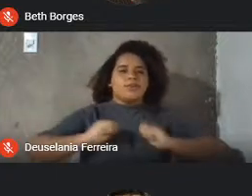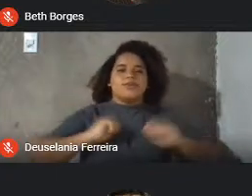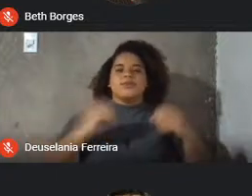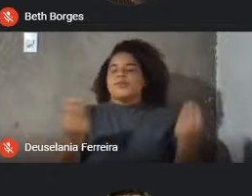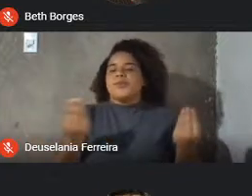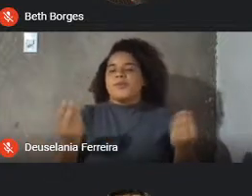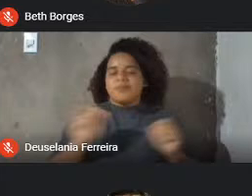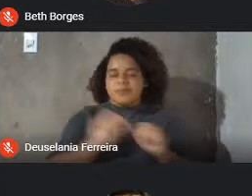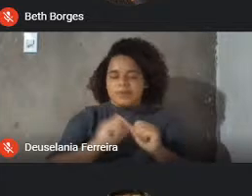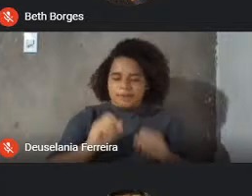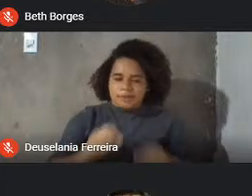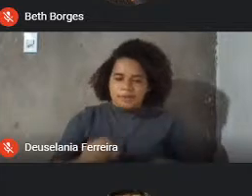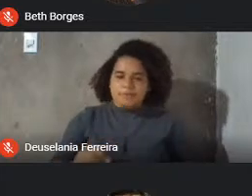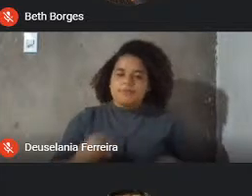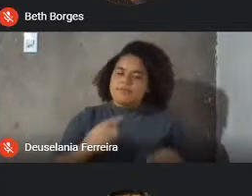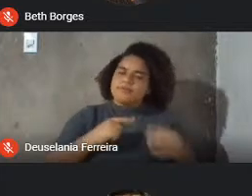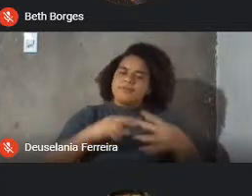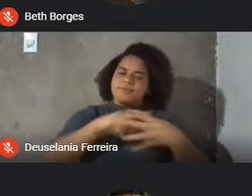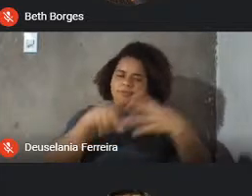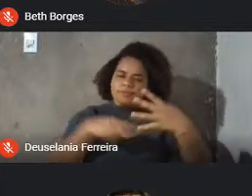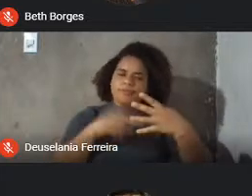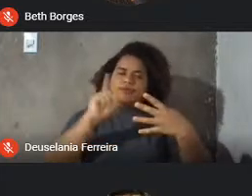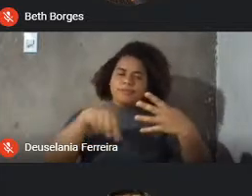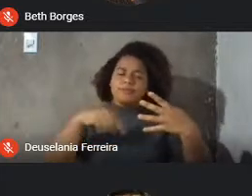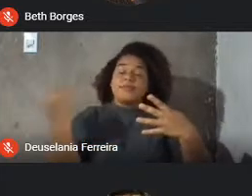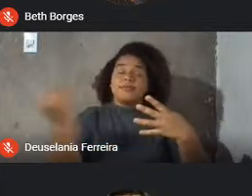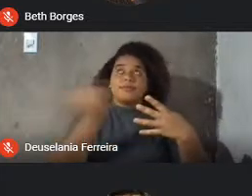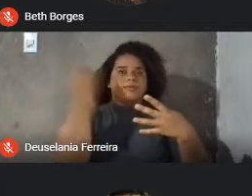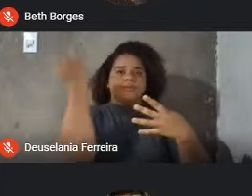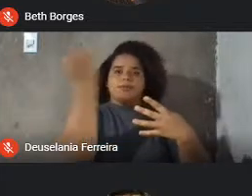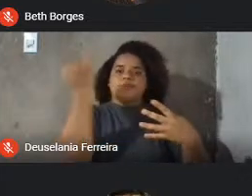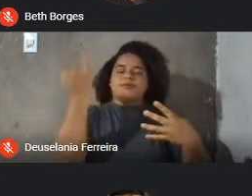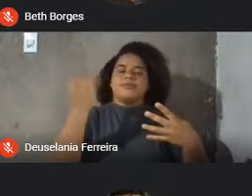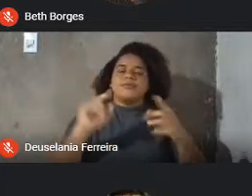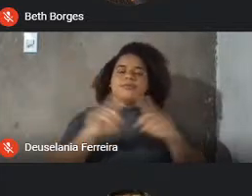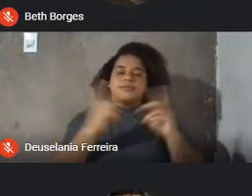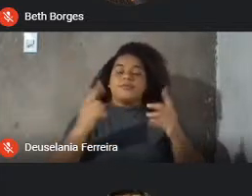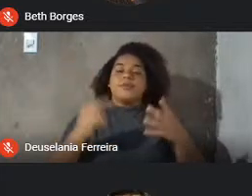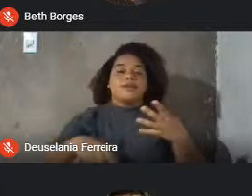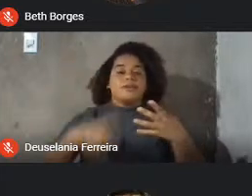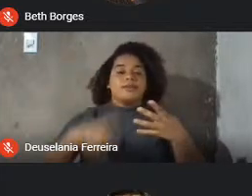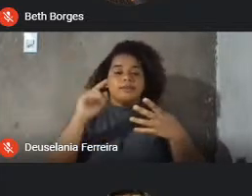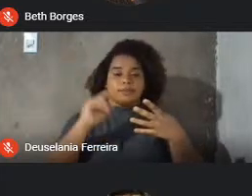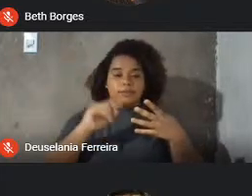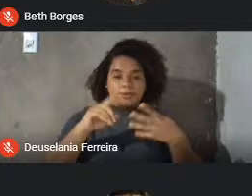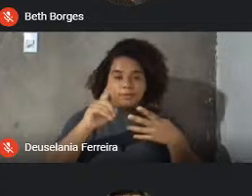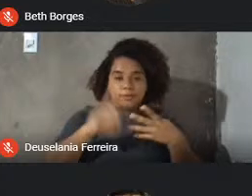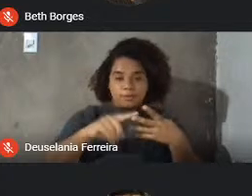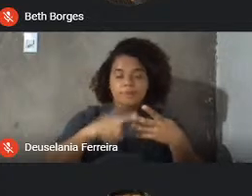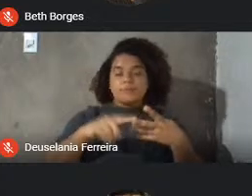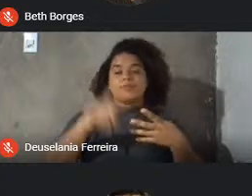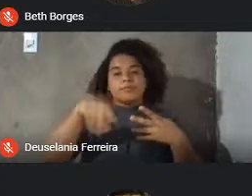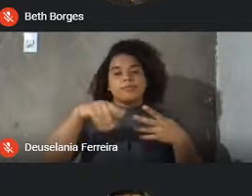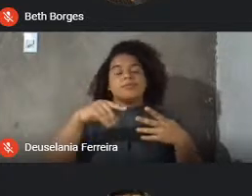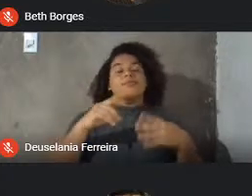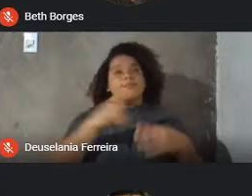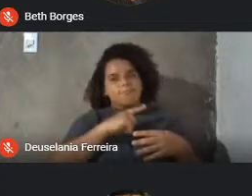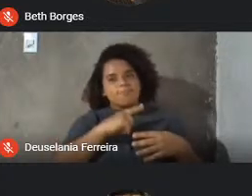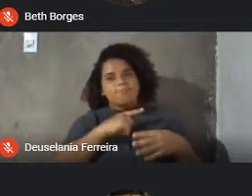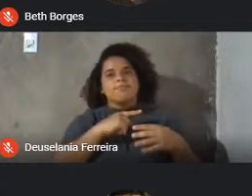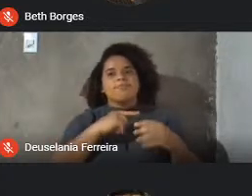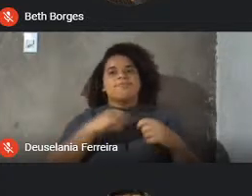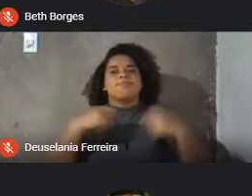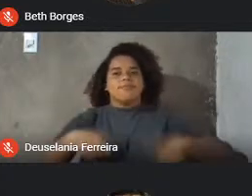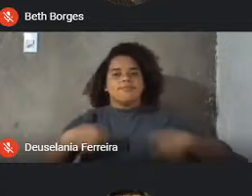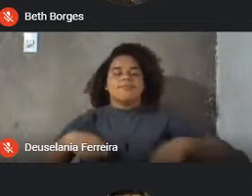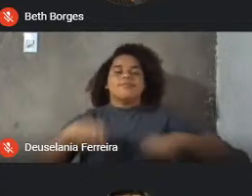Todos esses vínculos são importantes, mas a expectativa dentro da hipnose é muito lançado e a gente tem que ter todo um cuidado também para que essa expectativa,